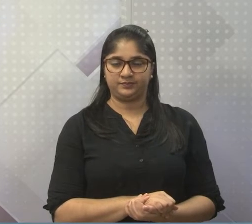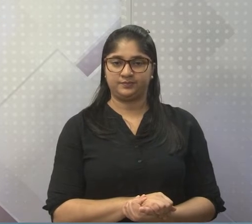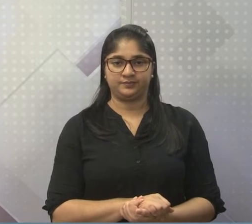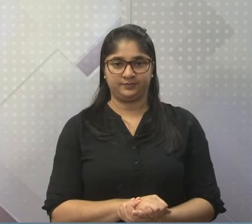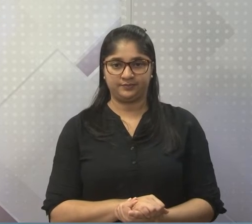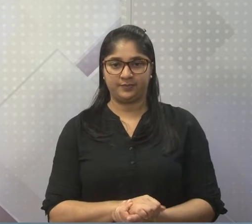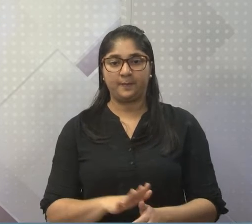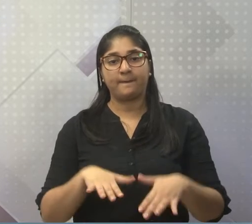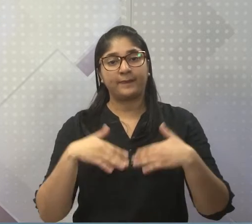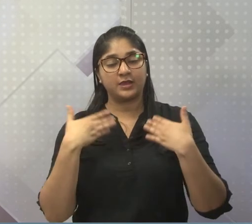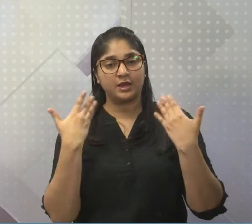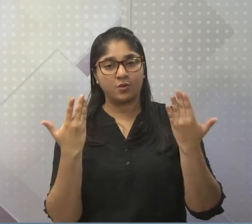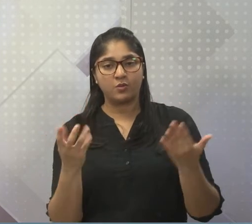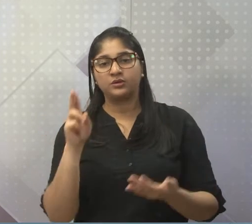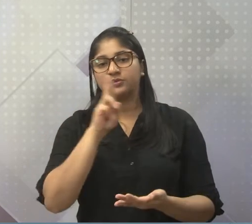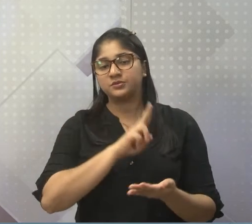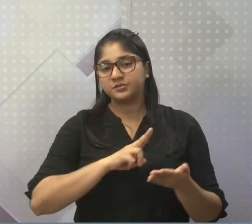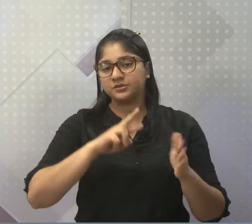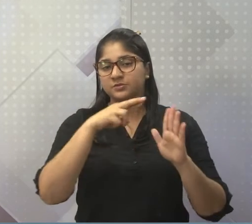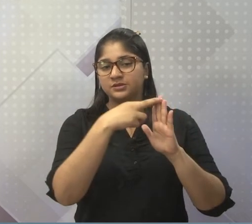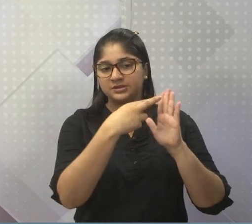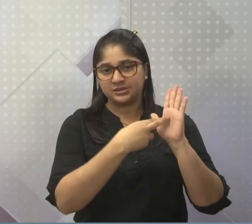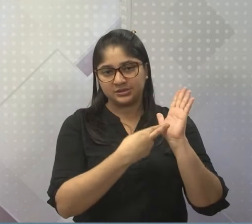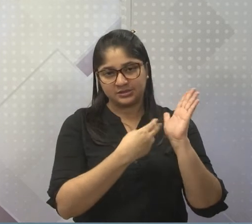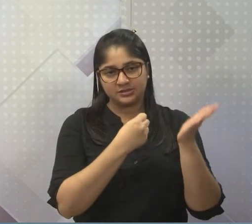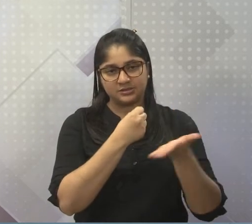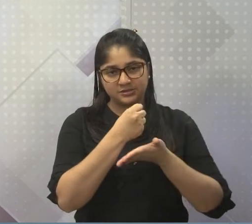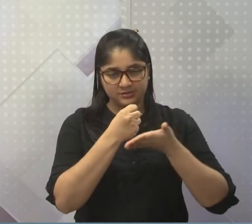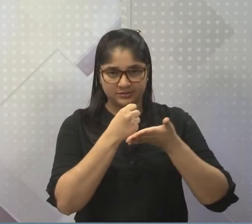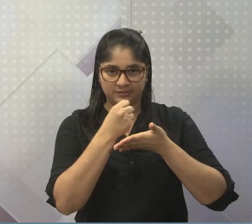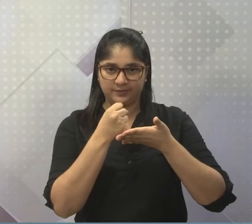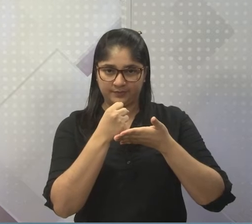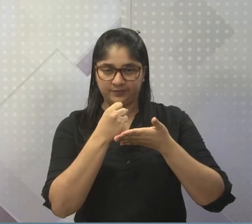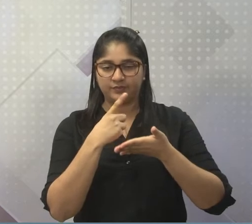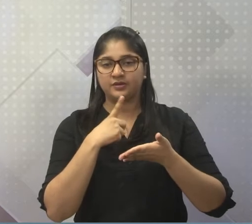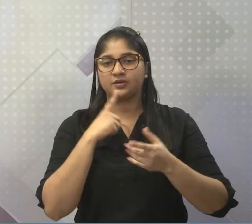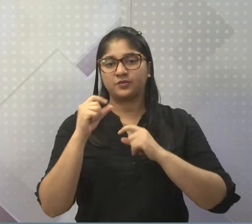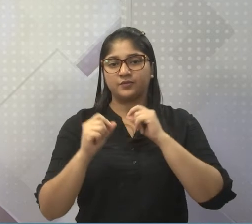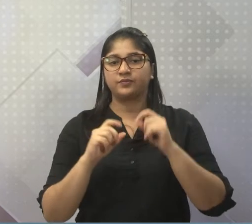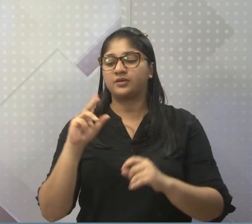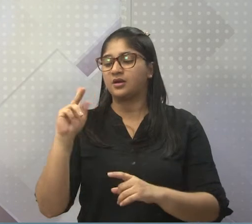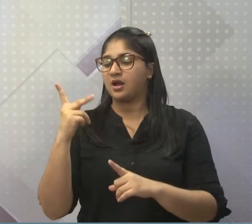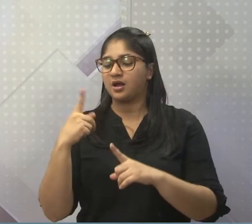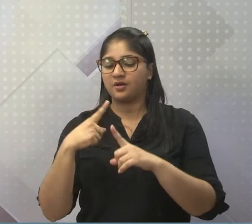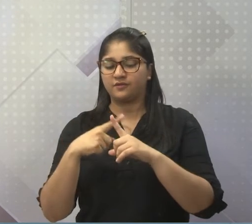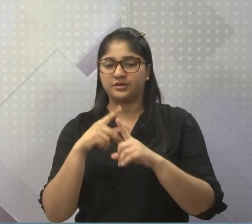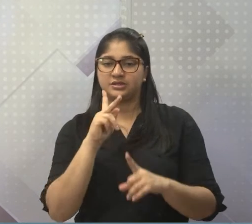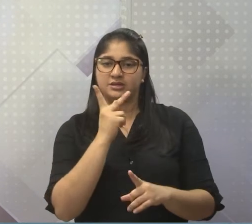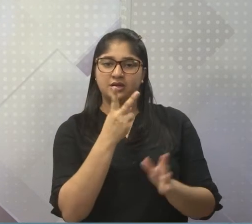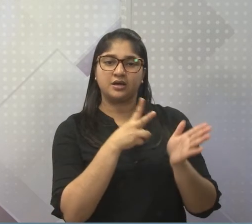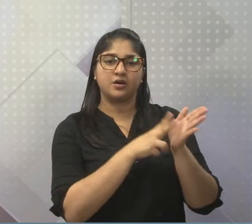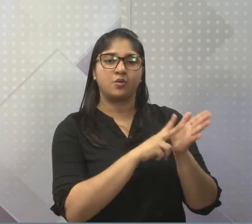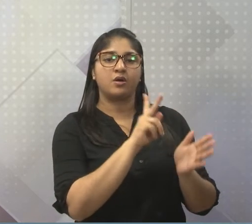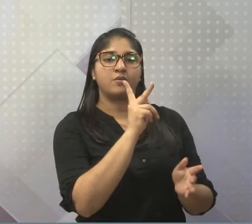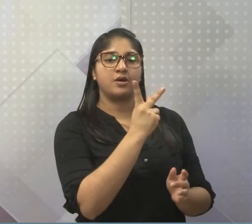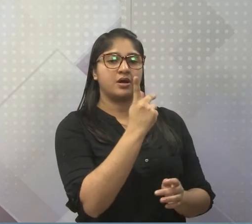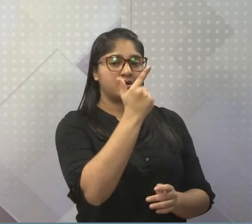Quando a gente faz a propriedade fundamental, nós temos H vezes H, H ao